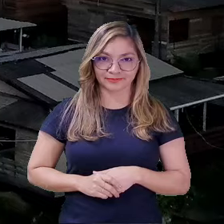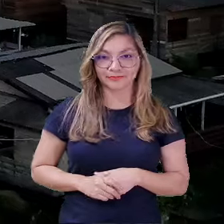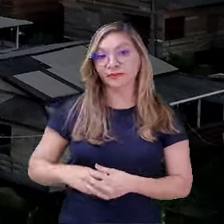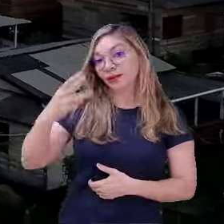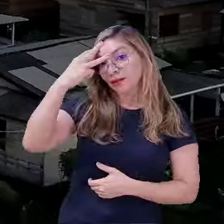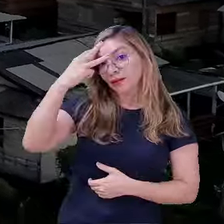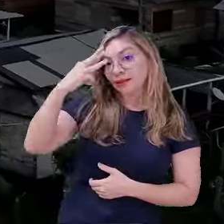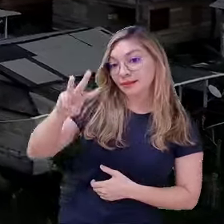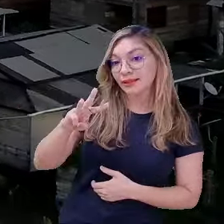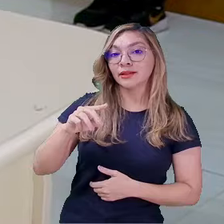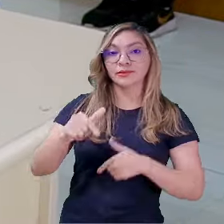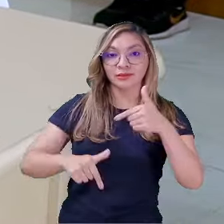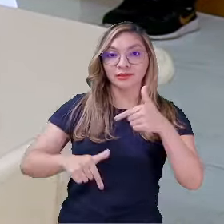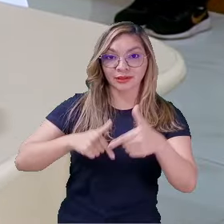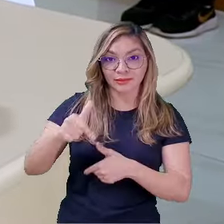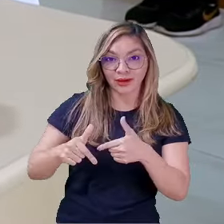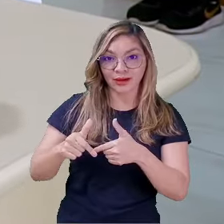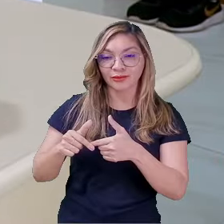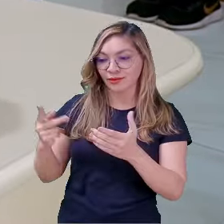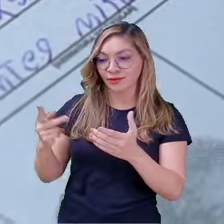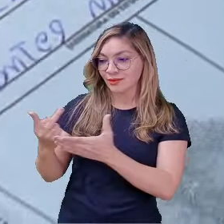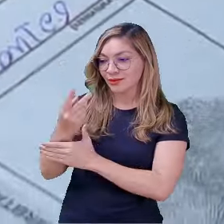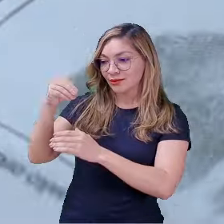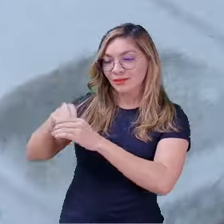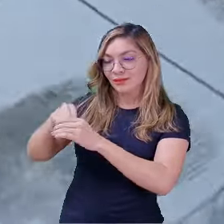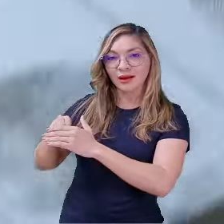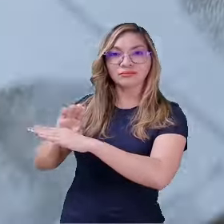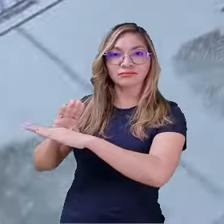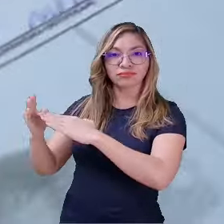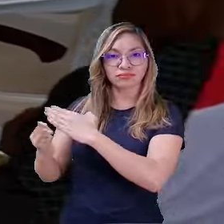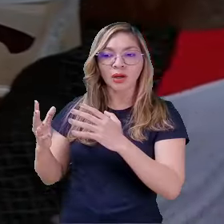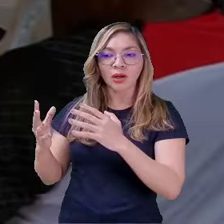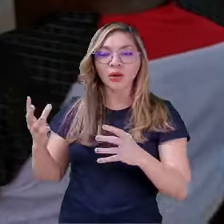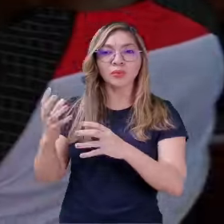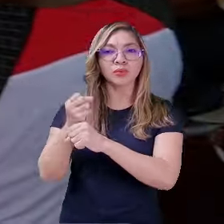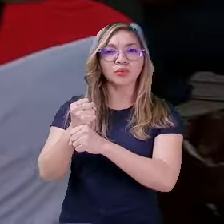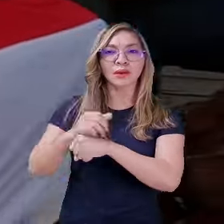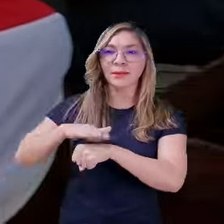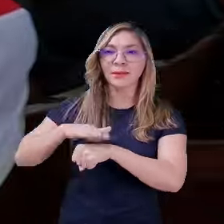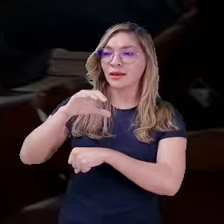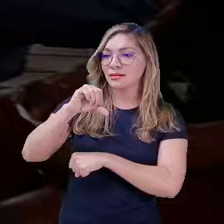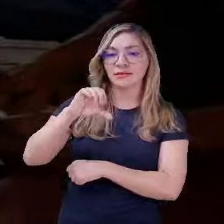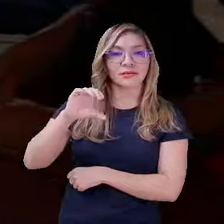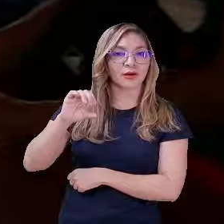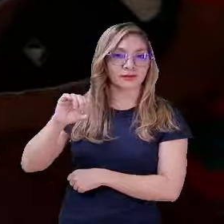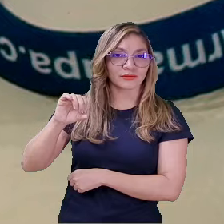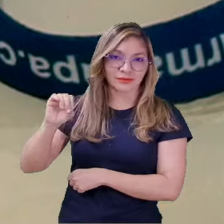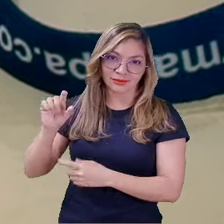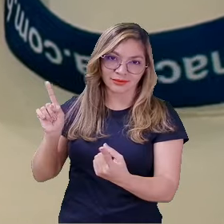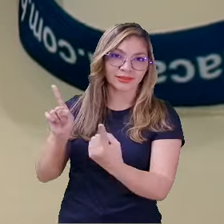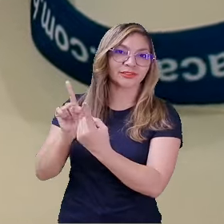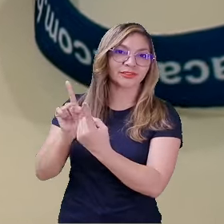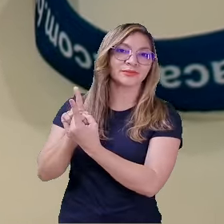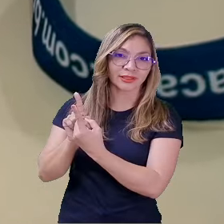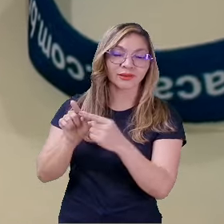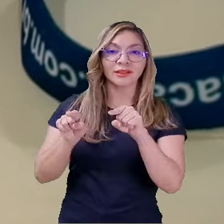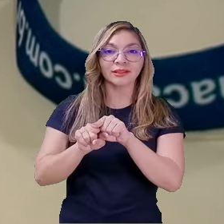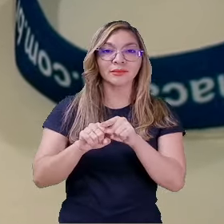jurisdicionais realizados no arquipélago do Bailique, foram contabilizados mais de 900 atendimentos e o cumprimento de 2